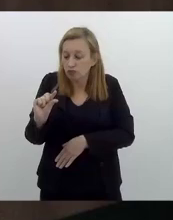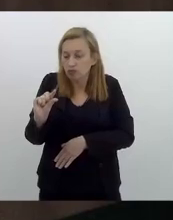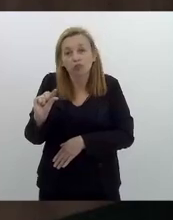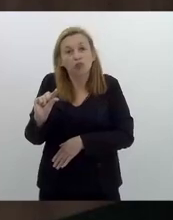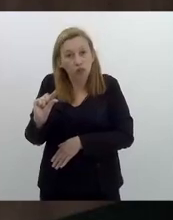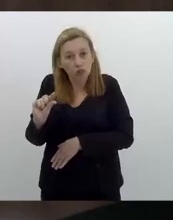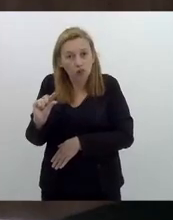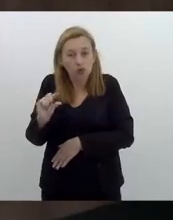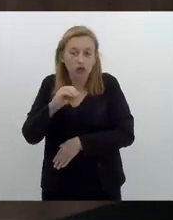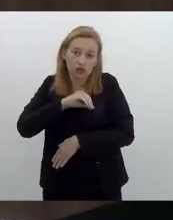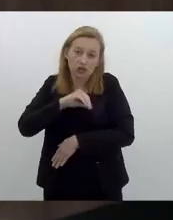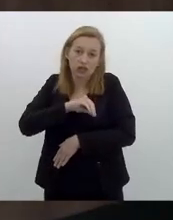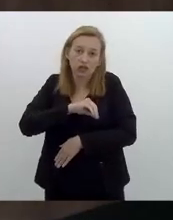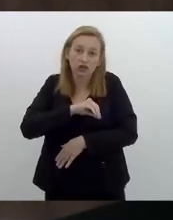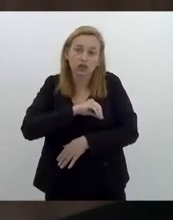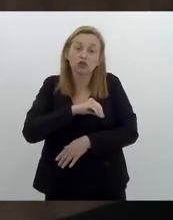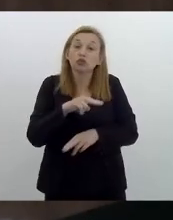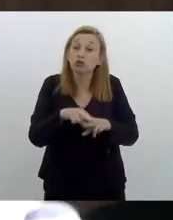Rio de Janeiro